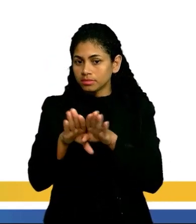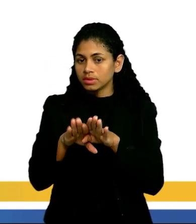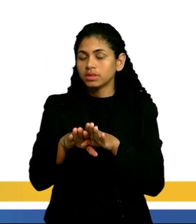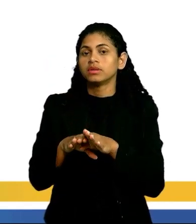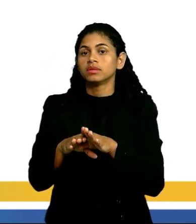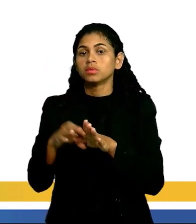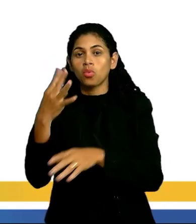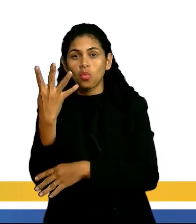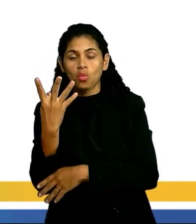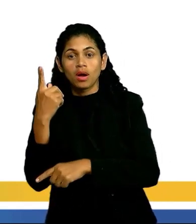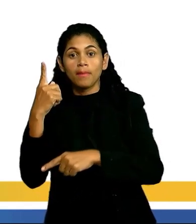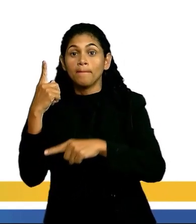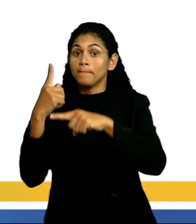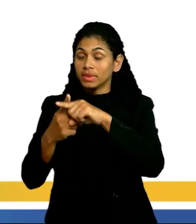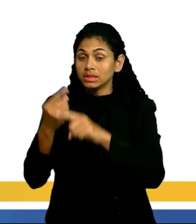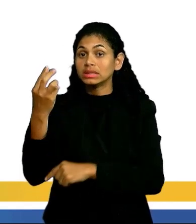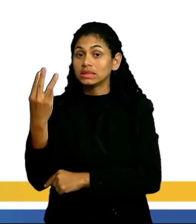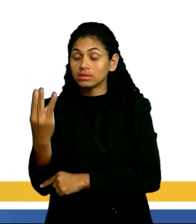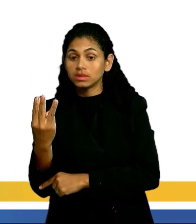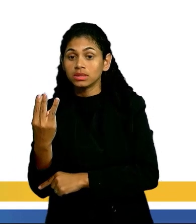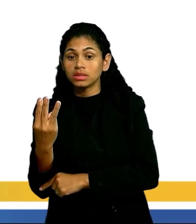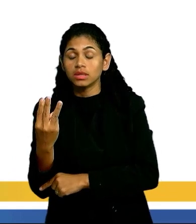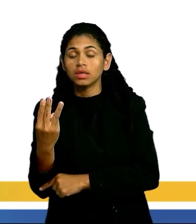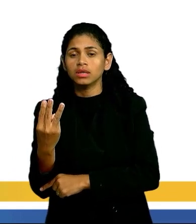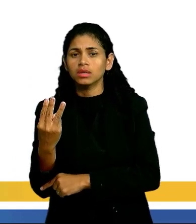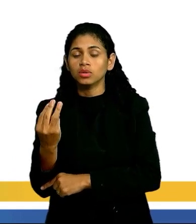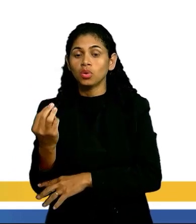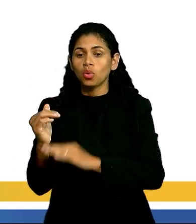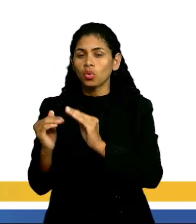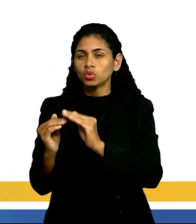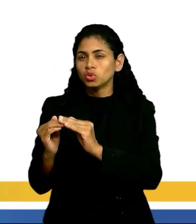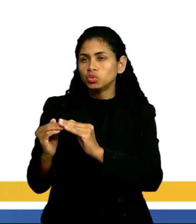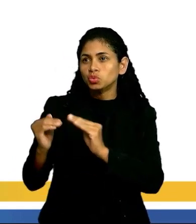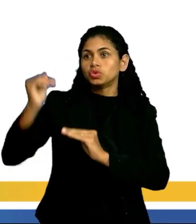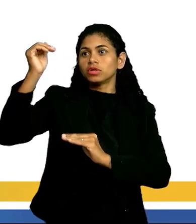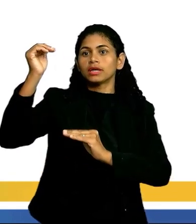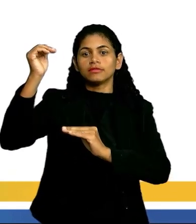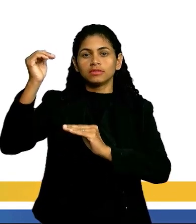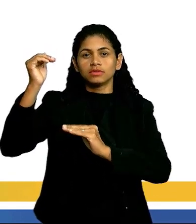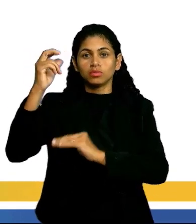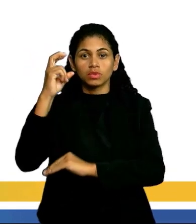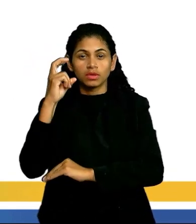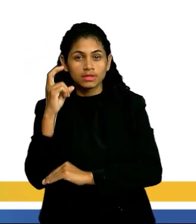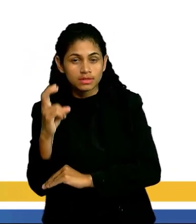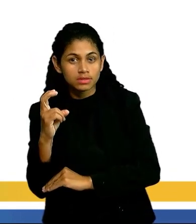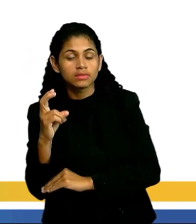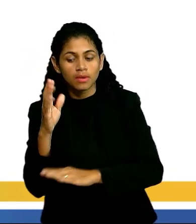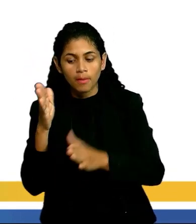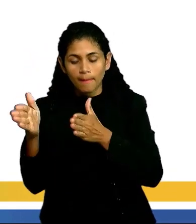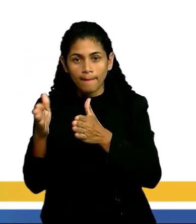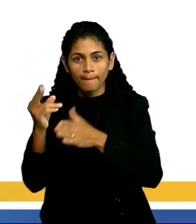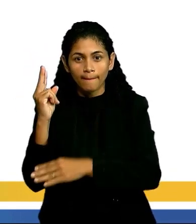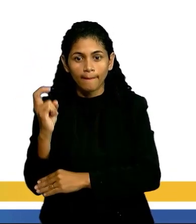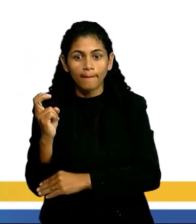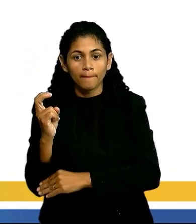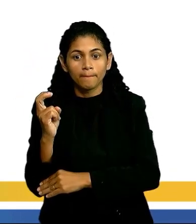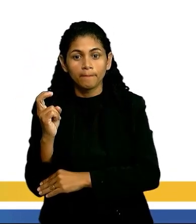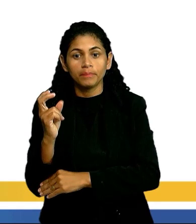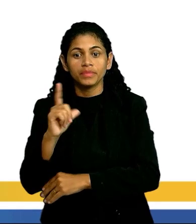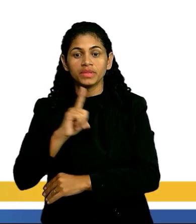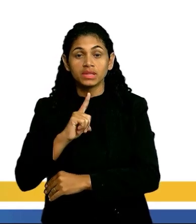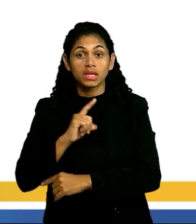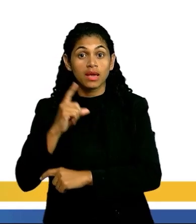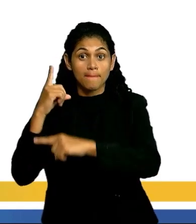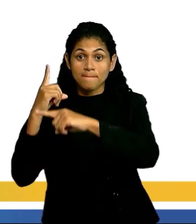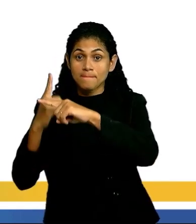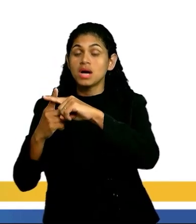etapa 4 também mais 3, e quando esse nitrogênio ele sai do óxido nítrico para o nitroso, nós vamos ter